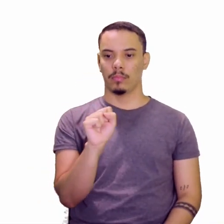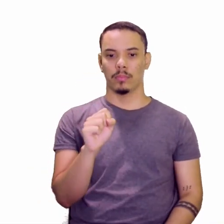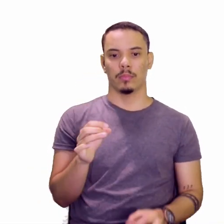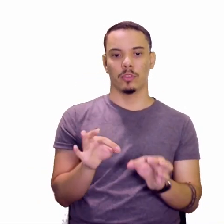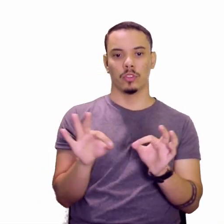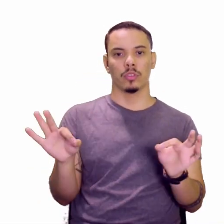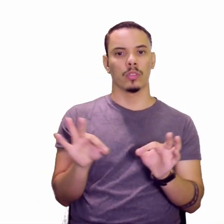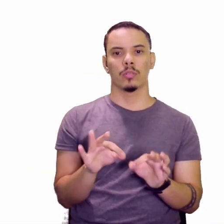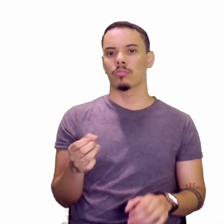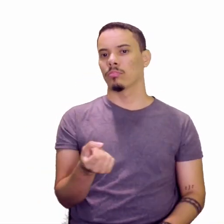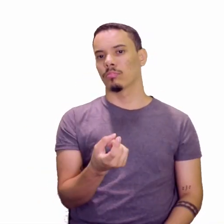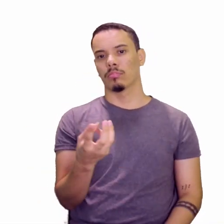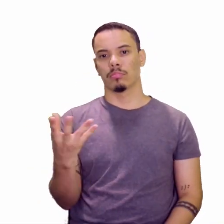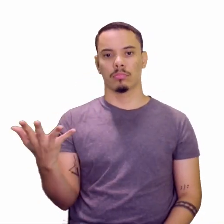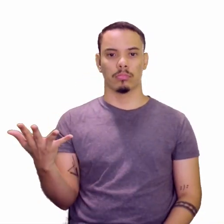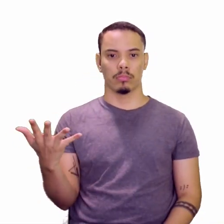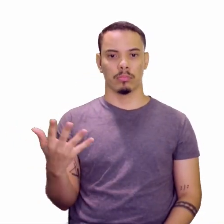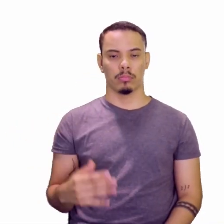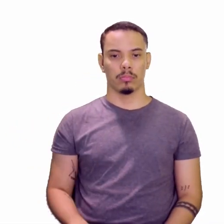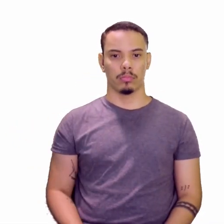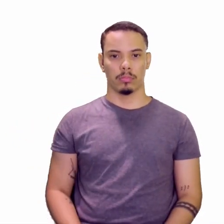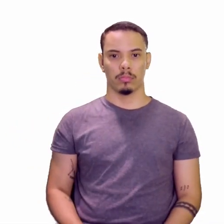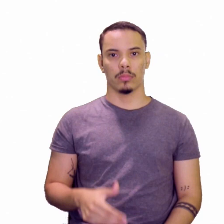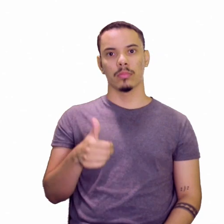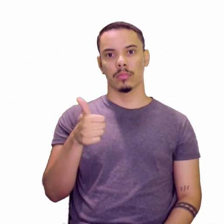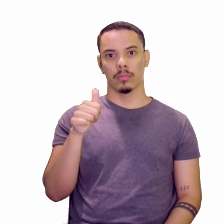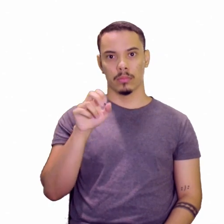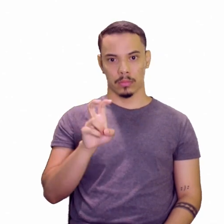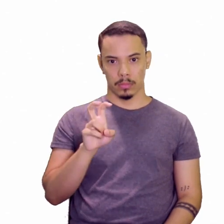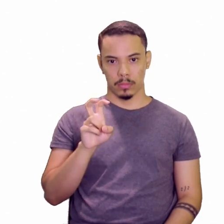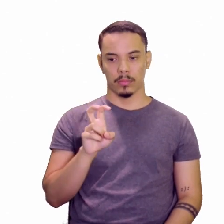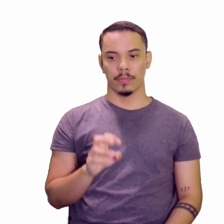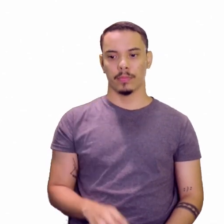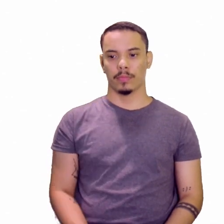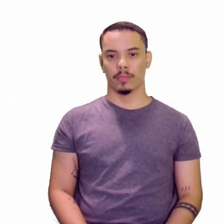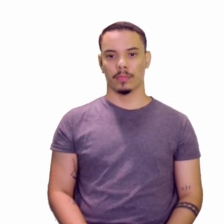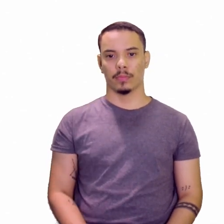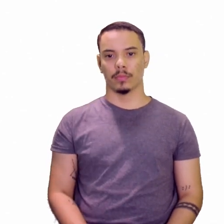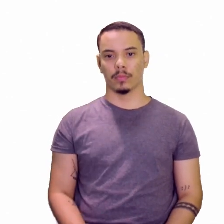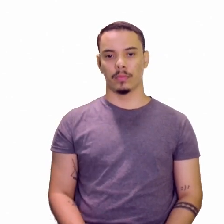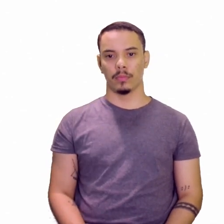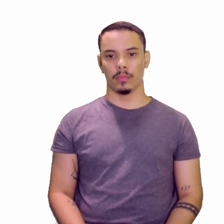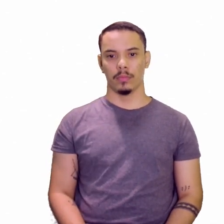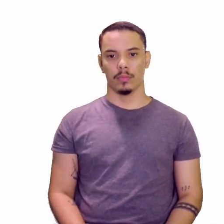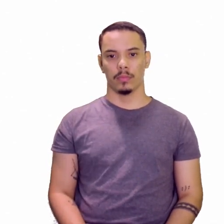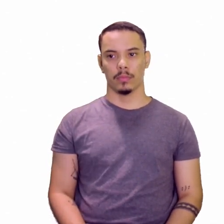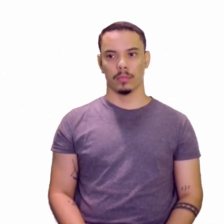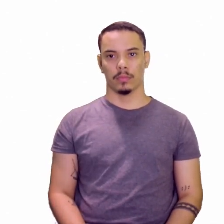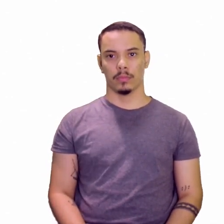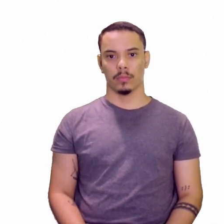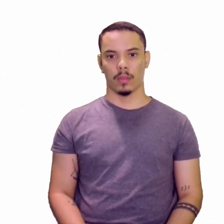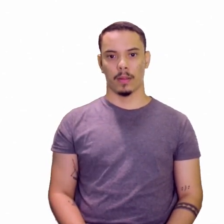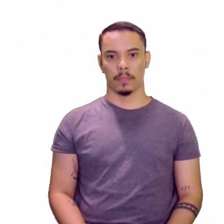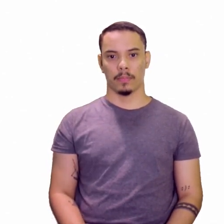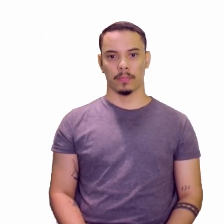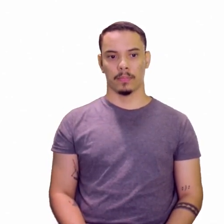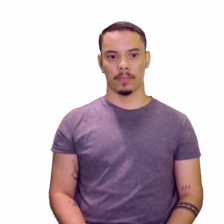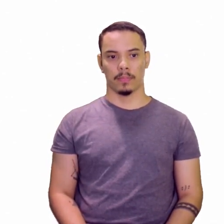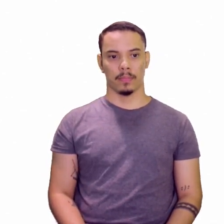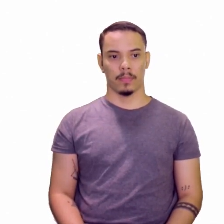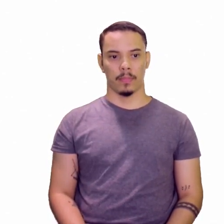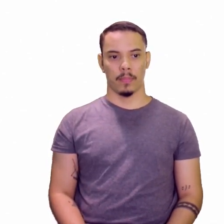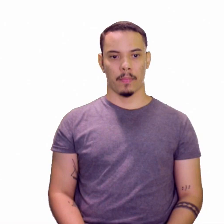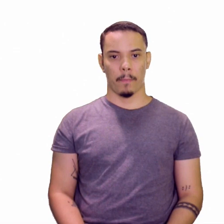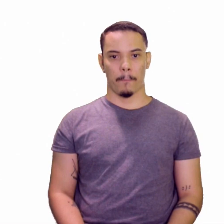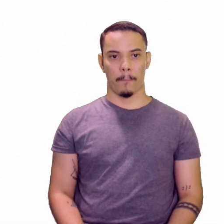quanto? No caso aí é 15 metros, na posição. Então, em 10 segundos, eu vou ter ali, olha só, deixa eu apagar para vocês verem. Velocidade é distância